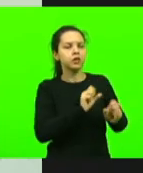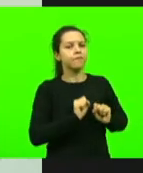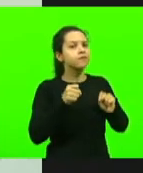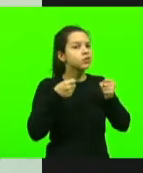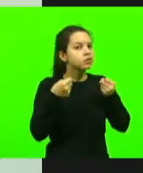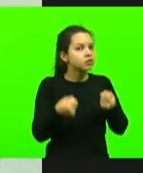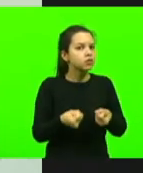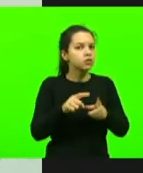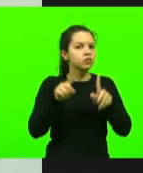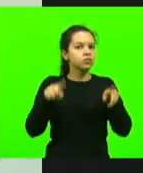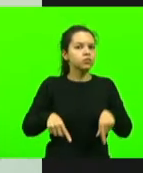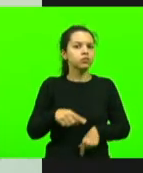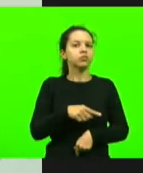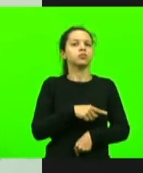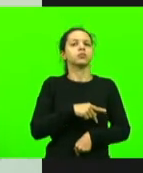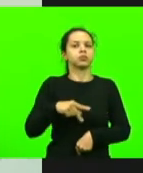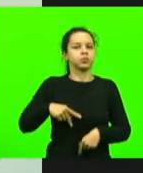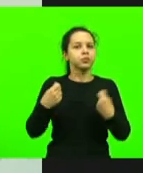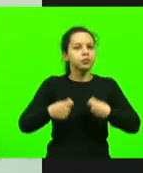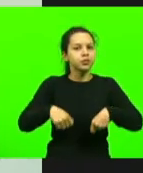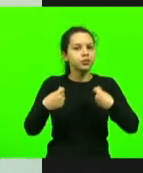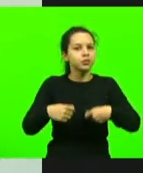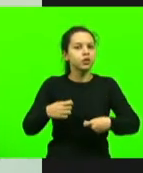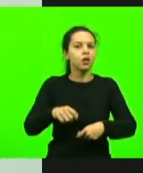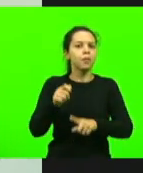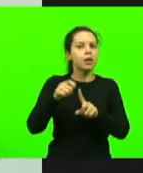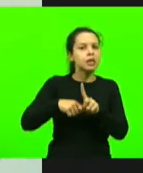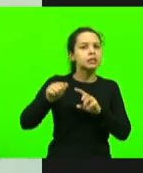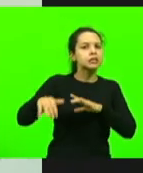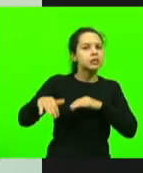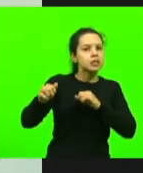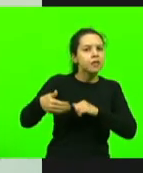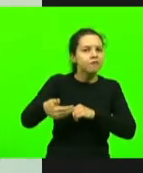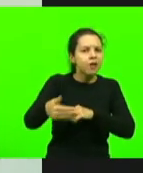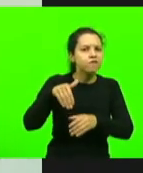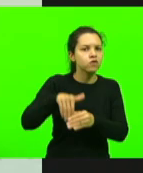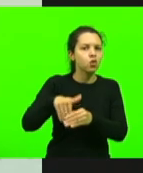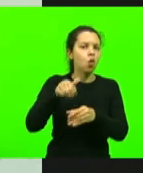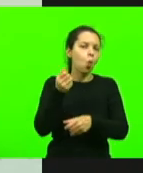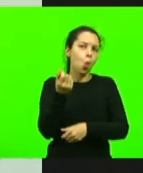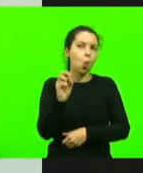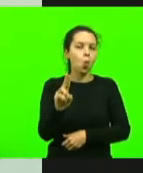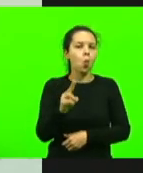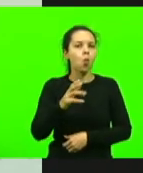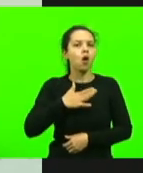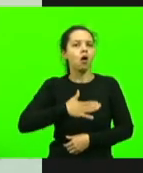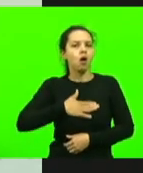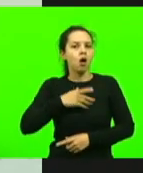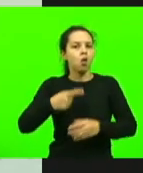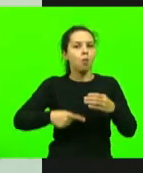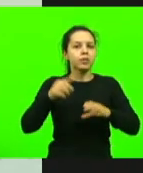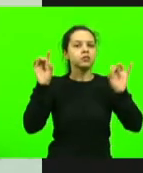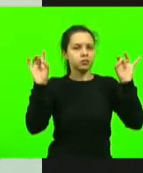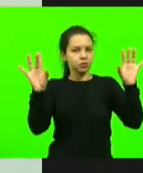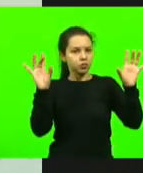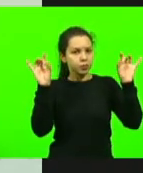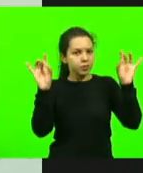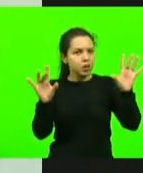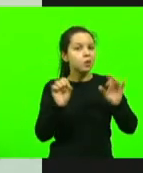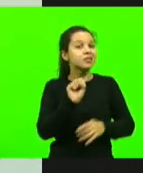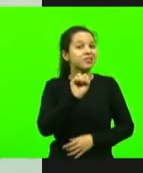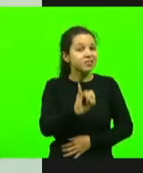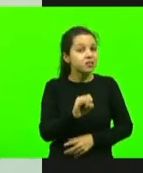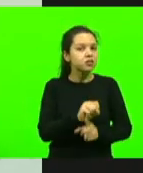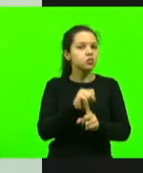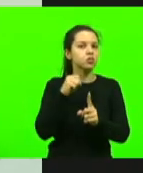público nós vamos ser vitoriosos lá em setembro quando tiver a votação ou agosto ainda na comissão especial se a